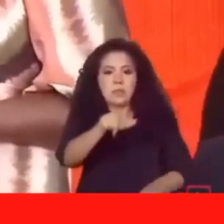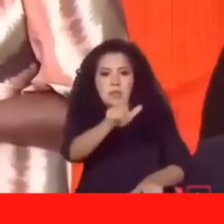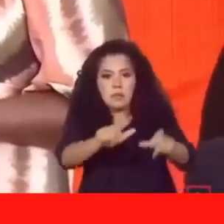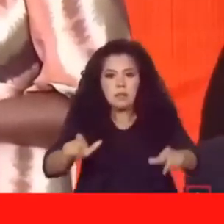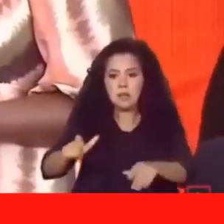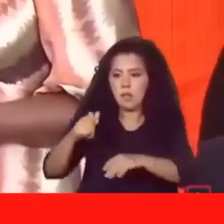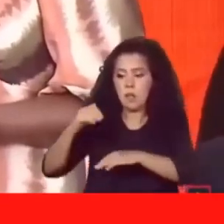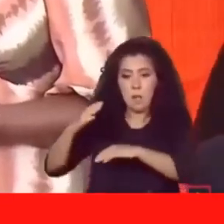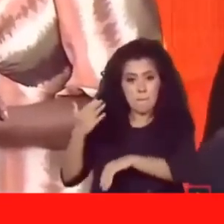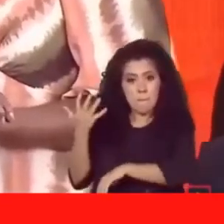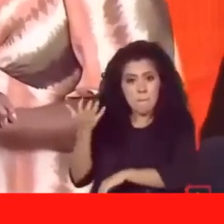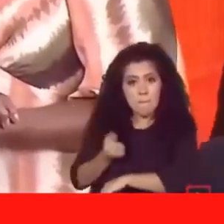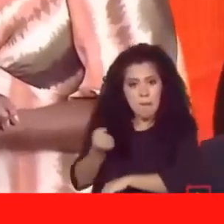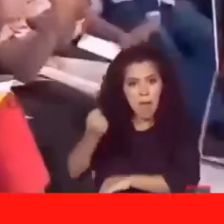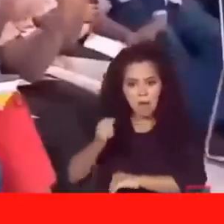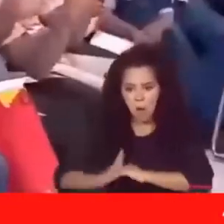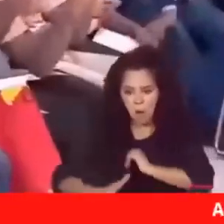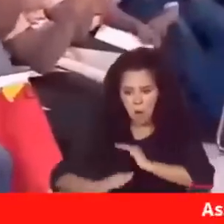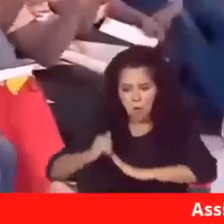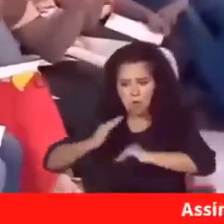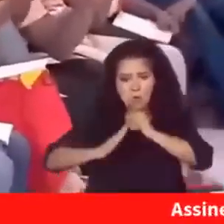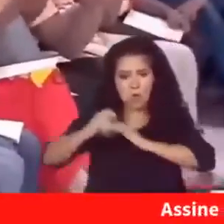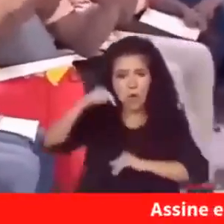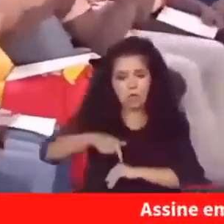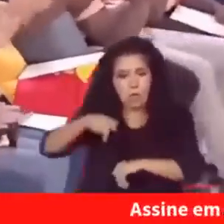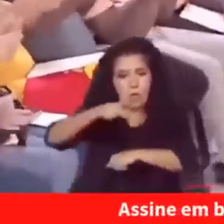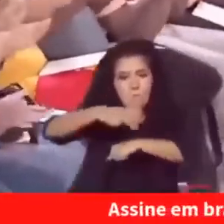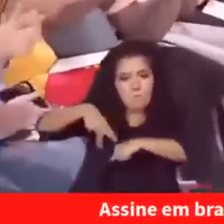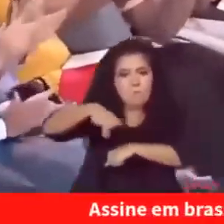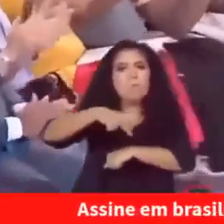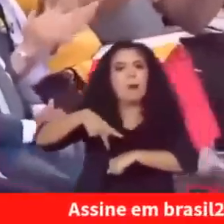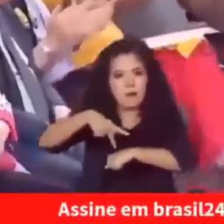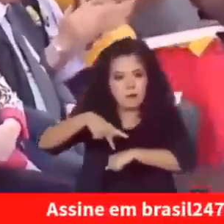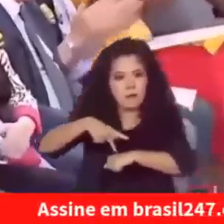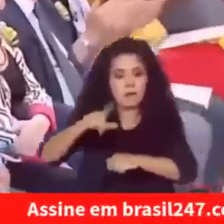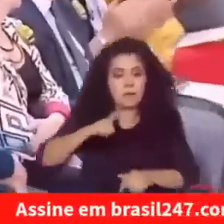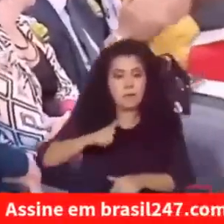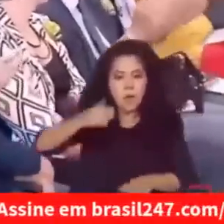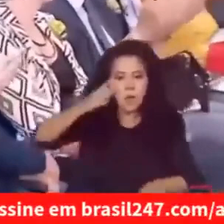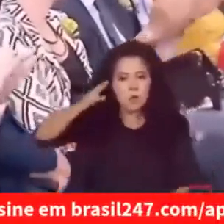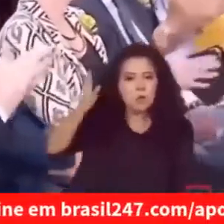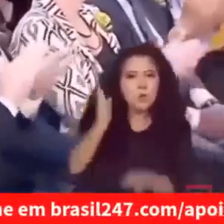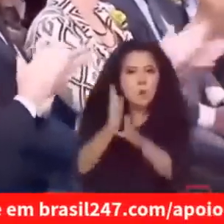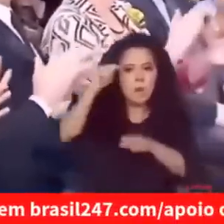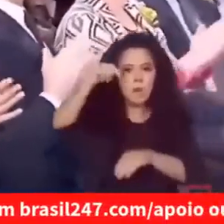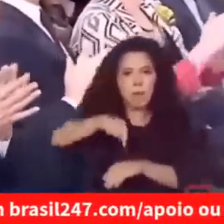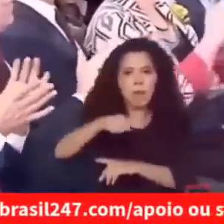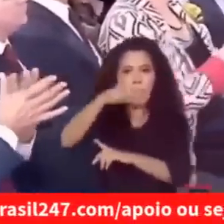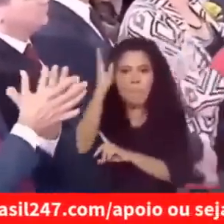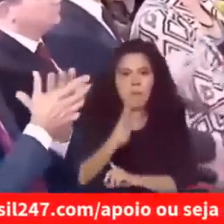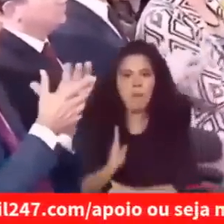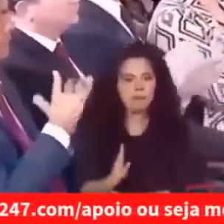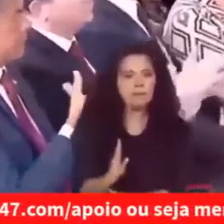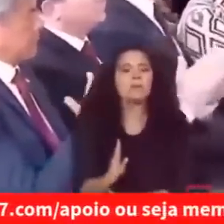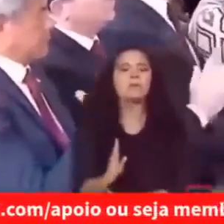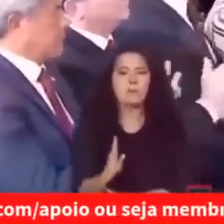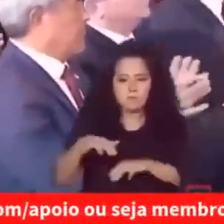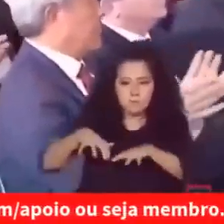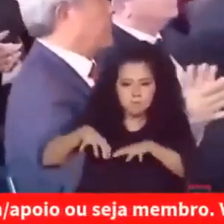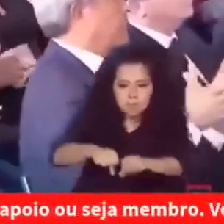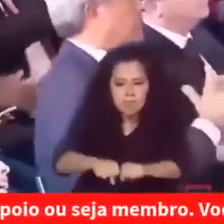branca construiu nesse país desde que esse país foi descoberto, e que